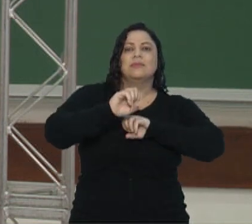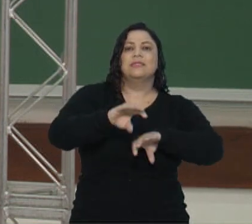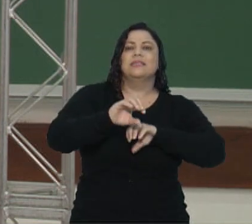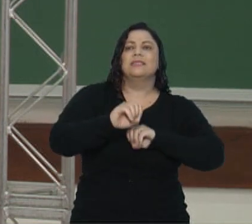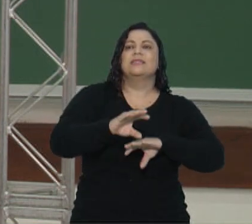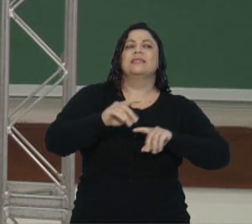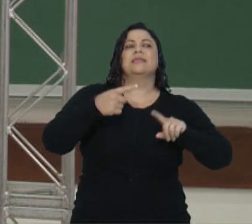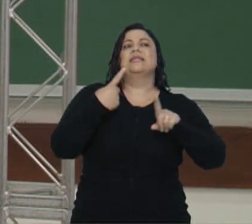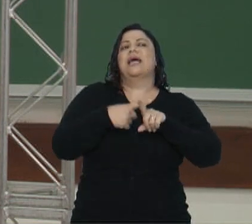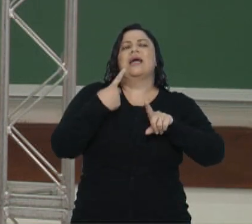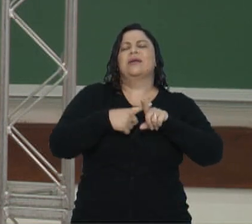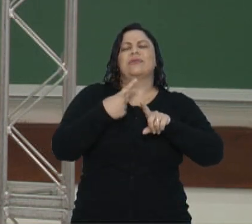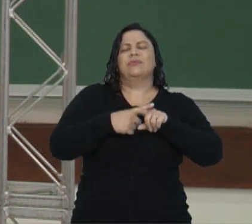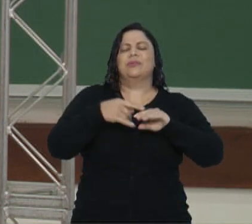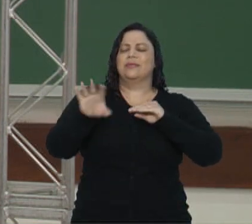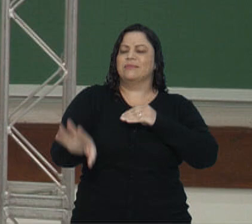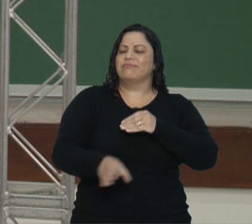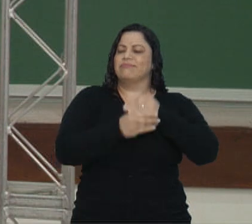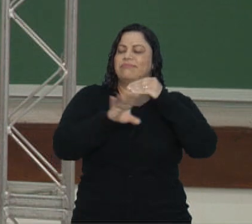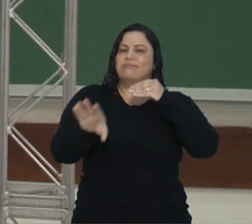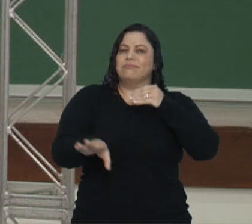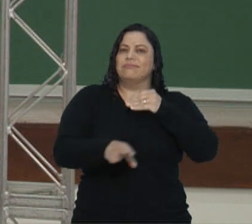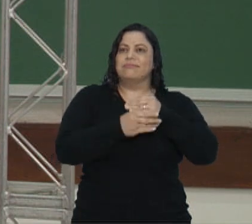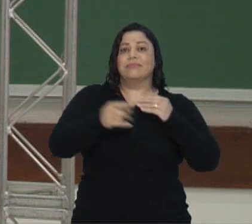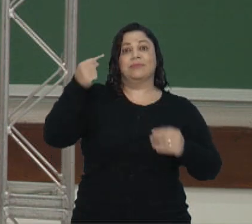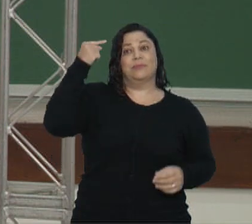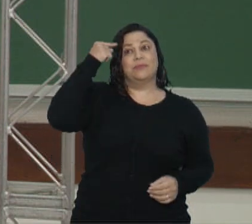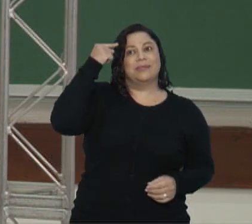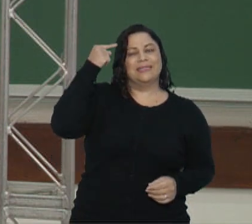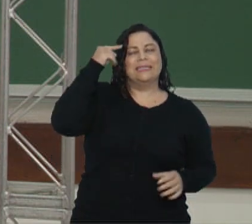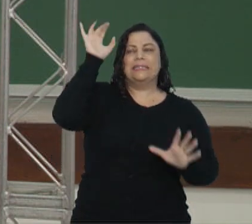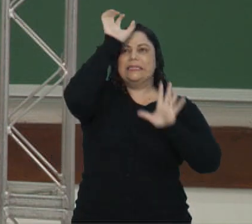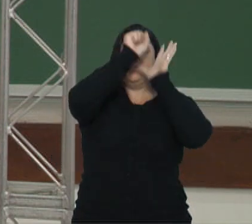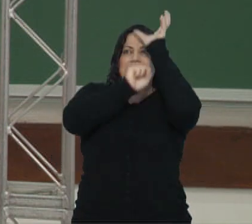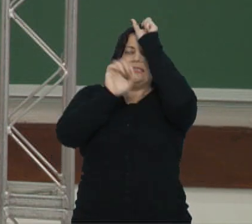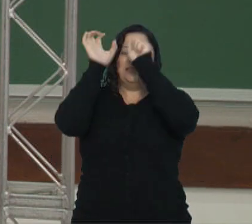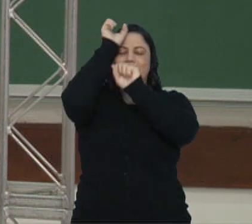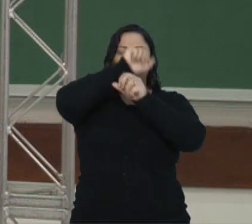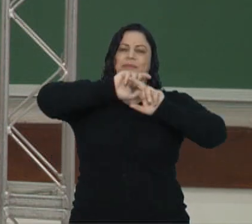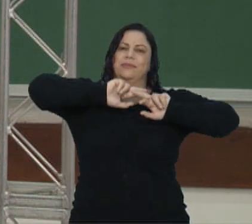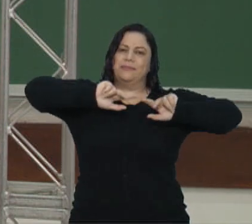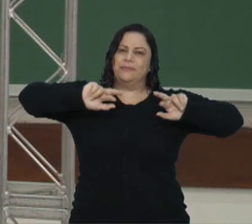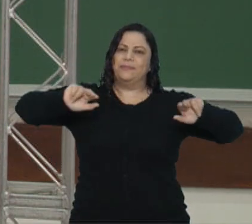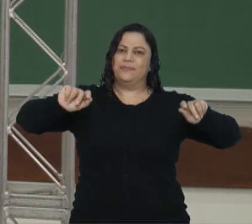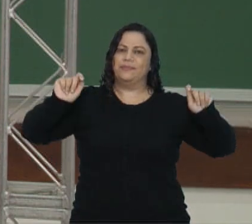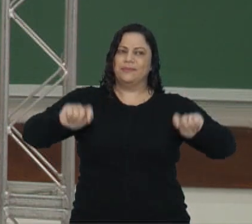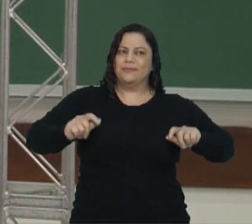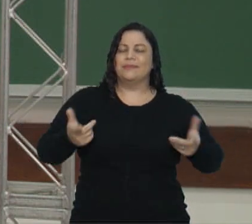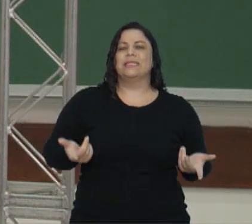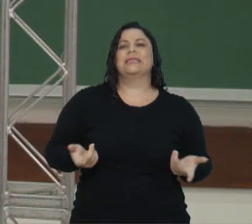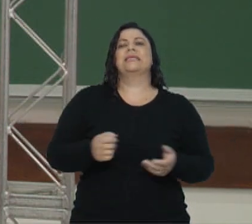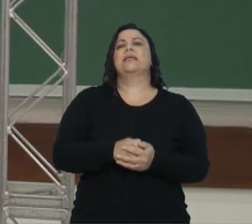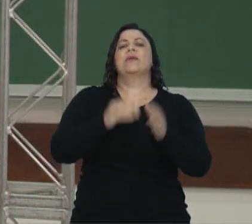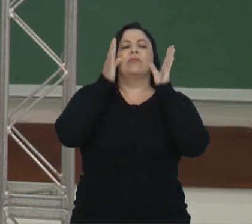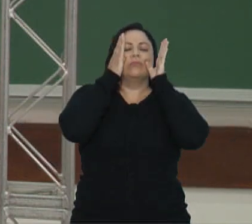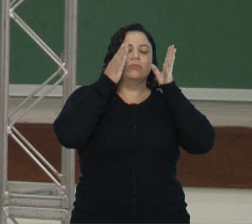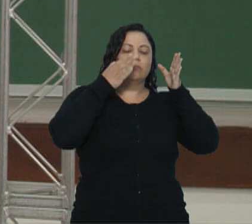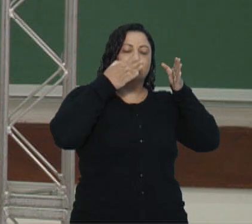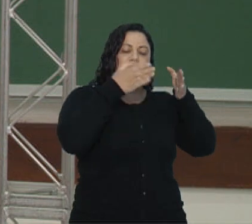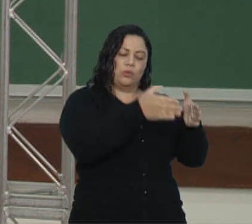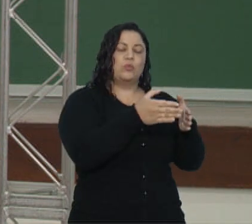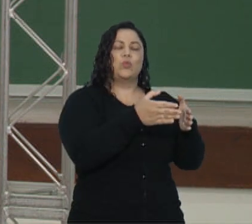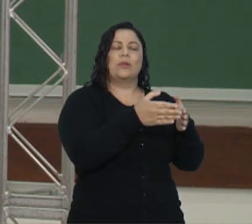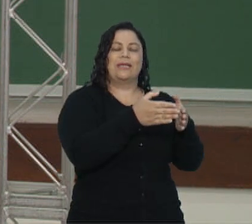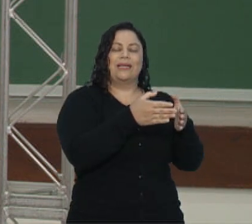Porque é sempre algo a mais para a gente pensar, aprender sobre os gêneros textuais. E a gente vai focar na